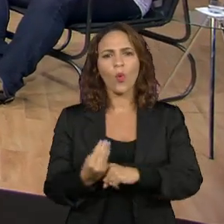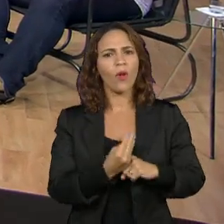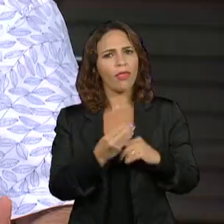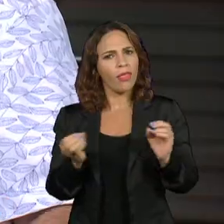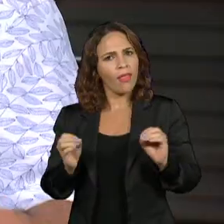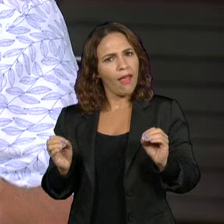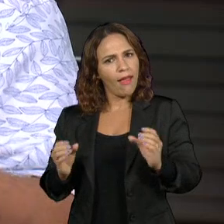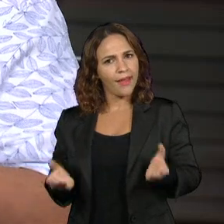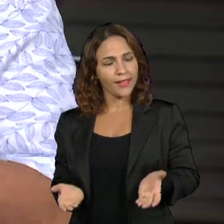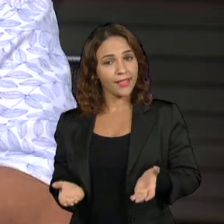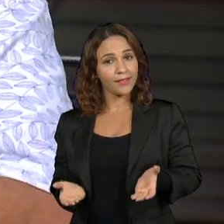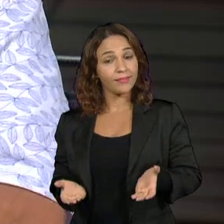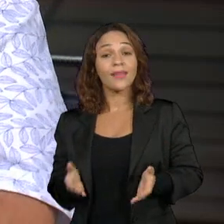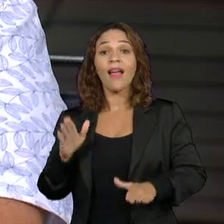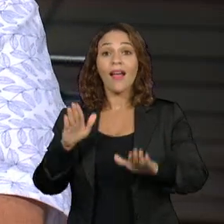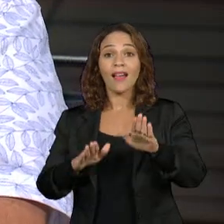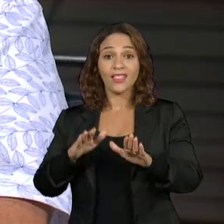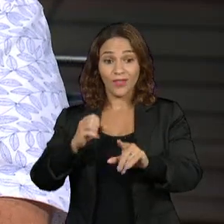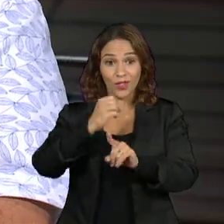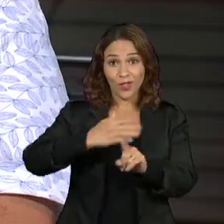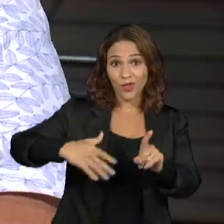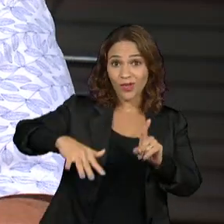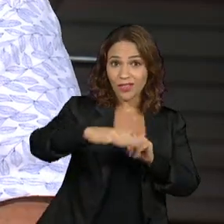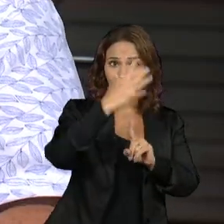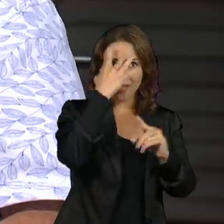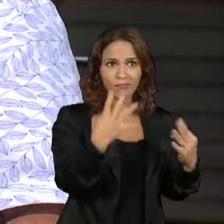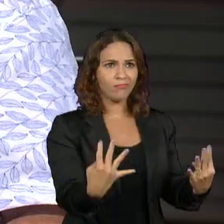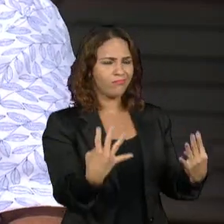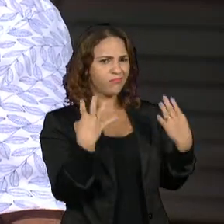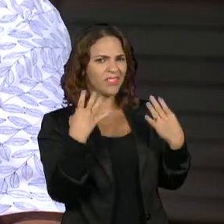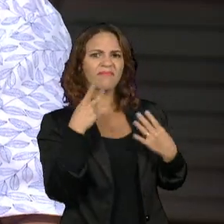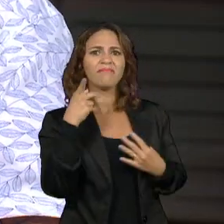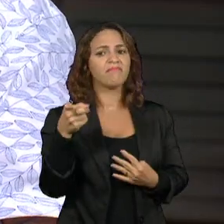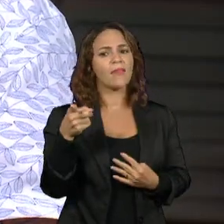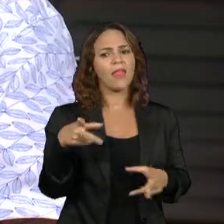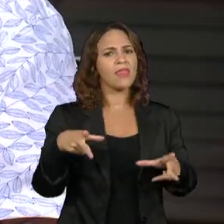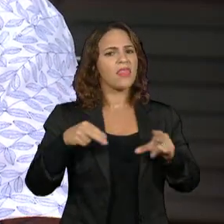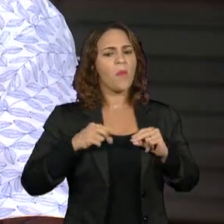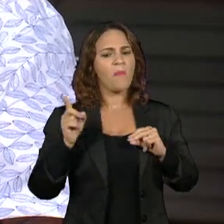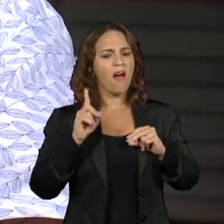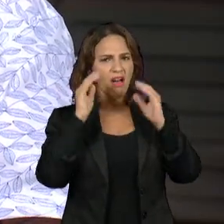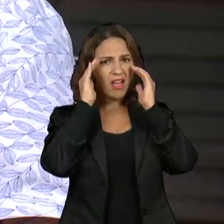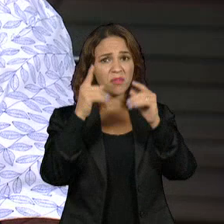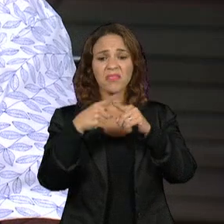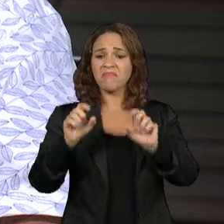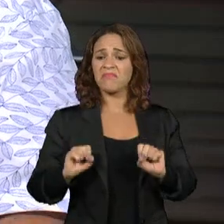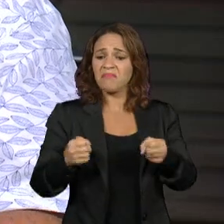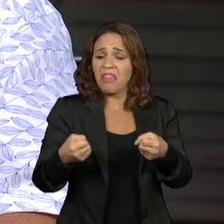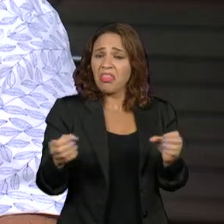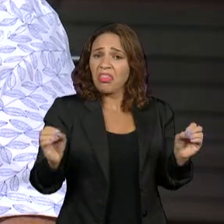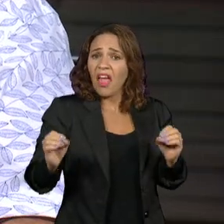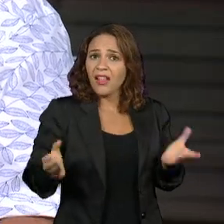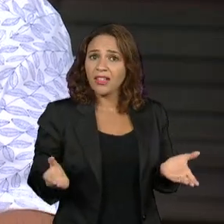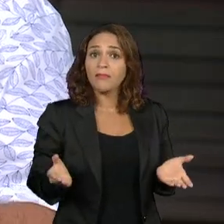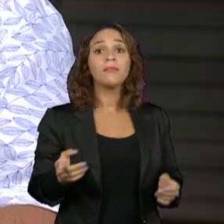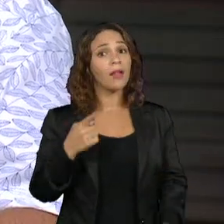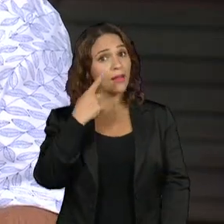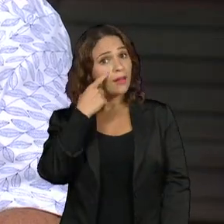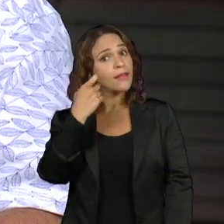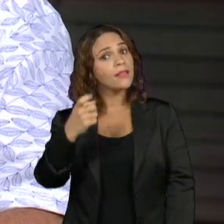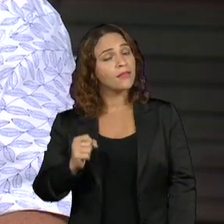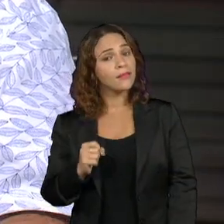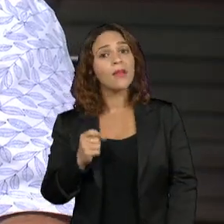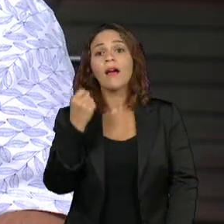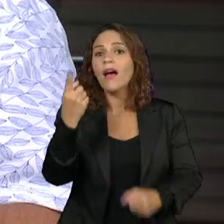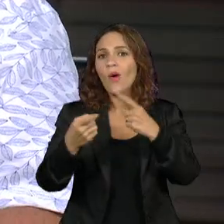E aí você, quando vai para a sociedade, essa pessoa acha que você não é merecedora de respeito porque você não se esforça. E aí olha que interessante, há